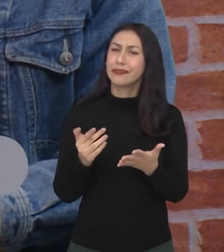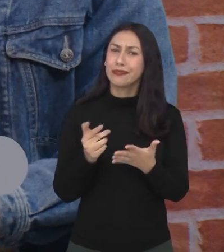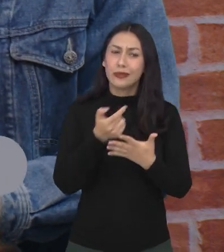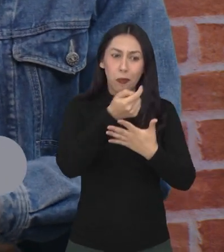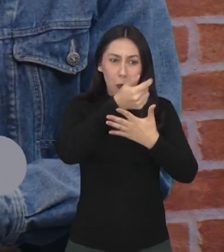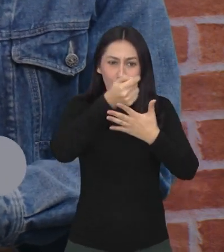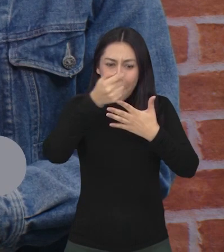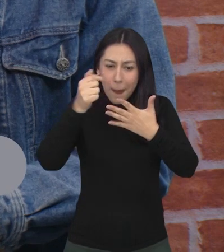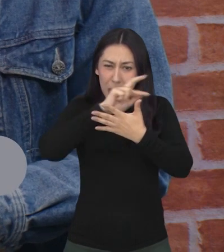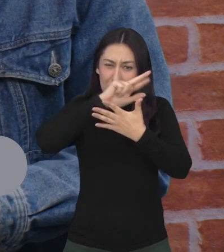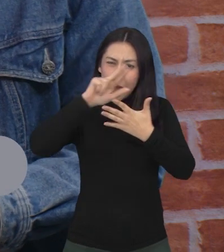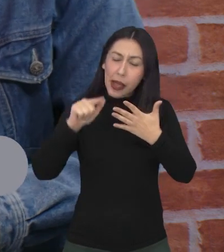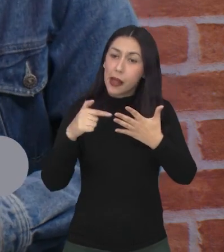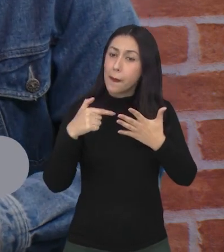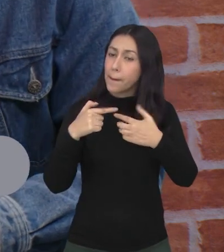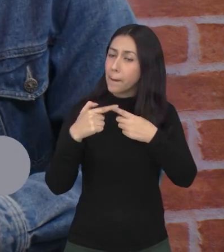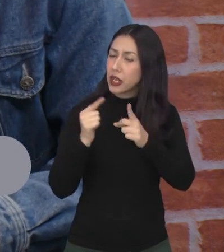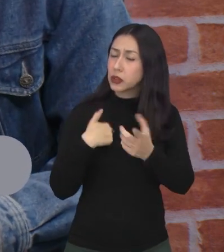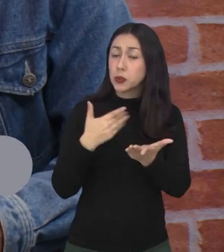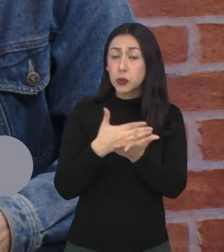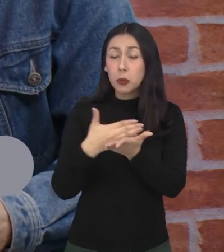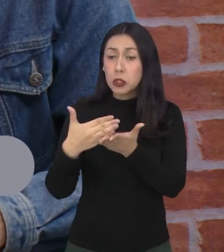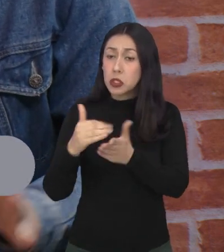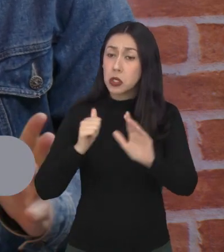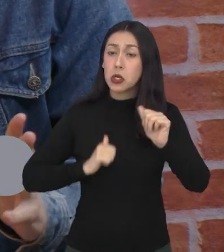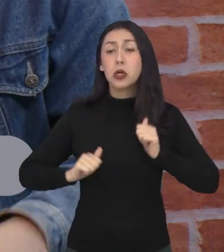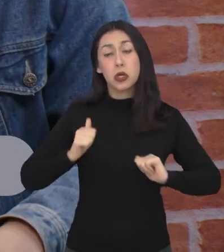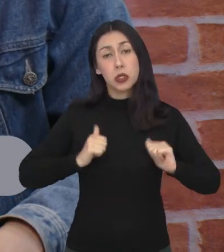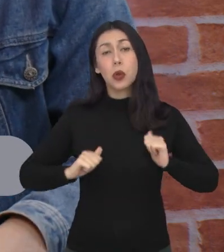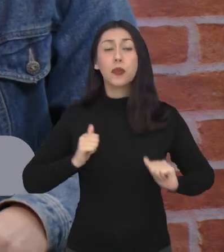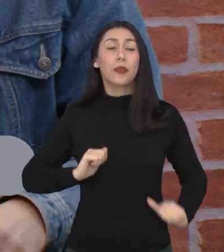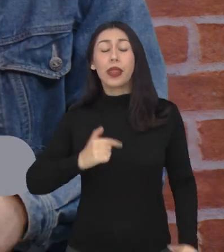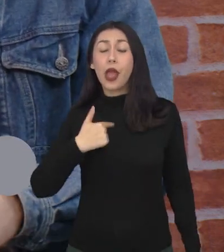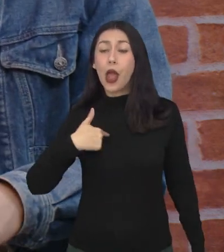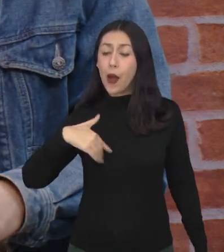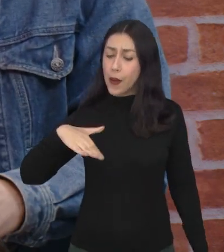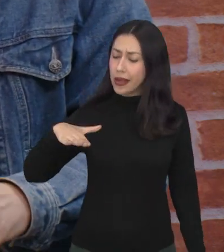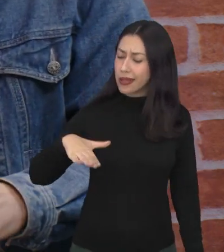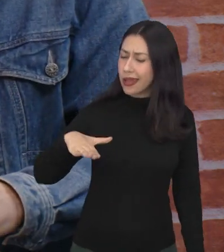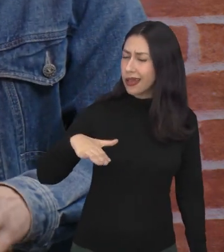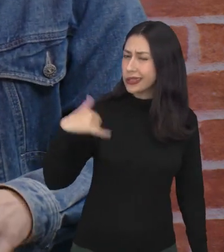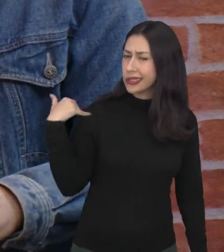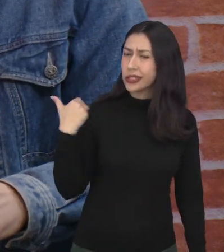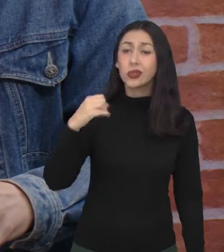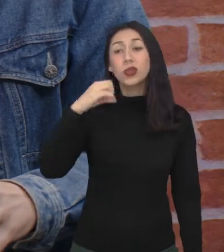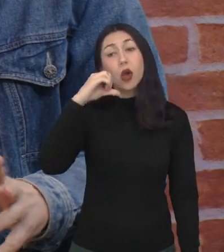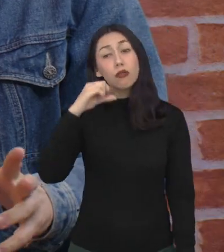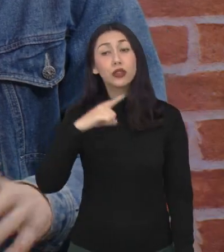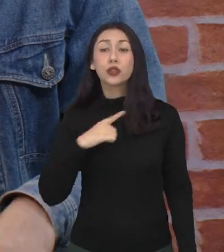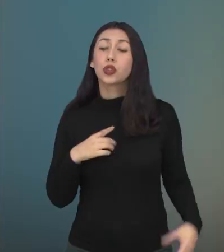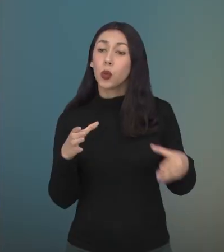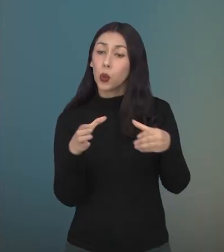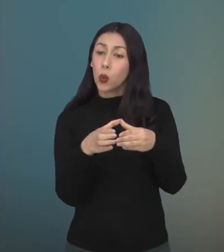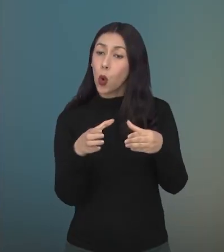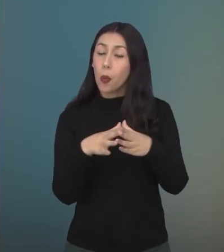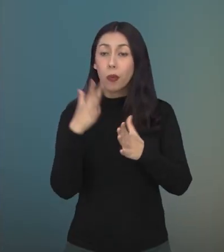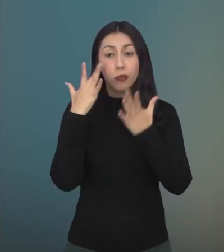isso, onde você começou primeiro? Cara, um pouco de tudo, bombrilzão mesmo, né? Um pouco de tudo. Eu comecei, na verdade, como